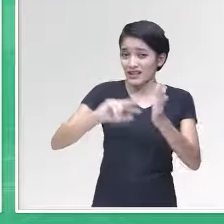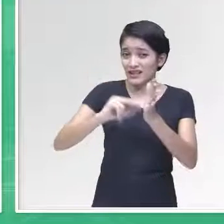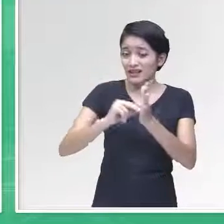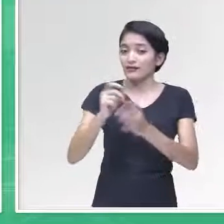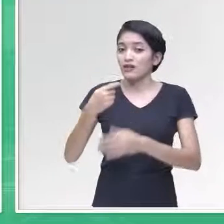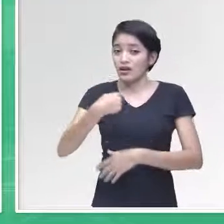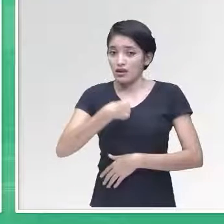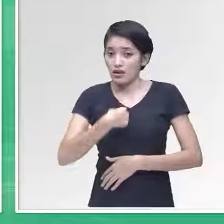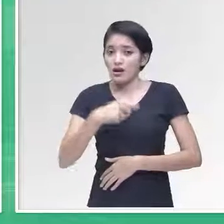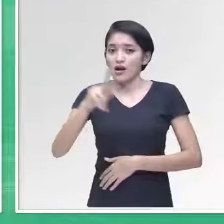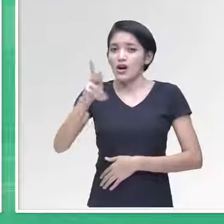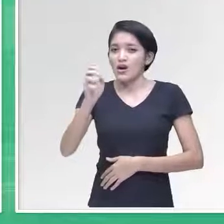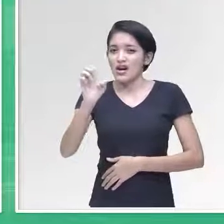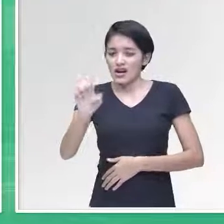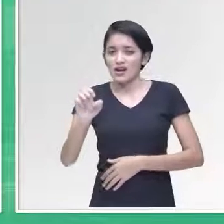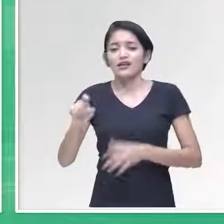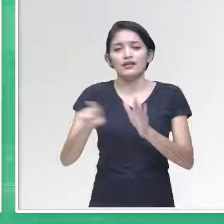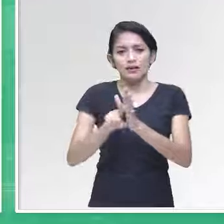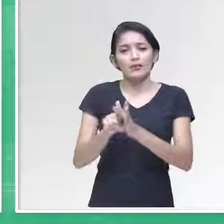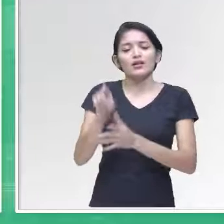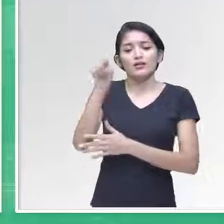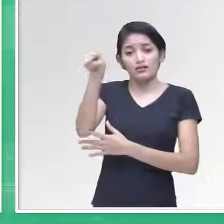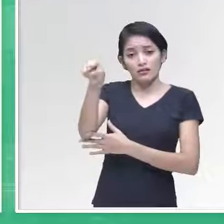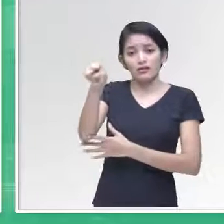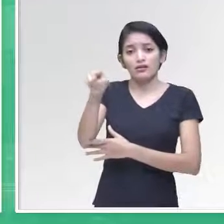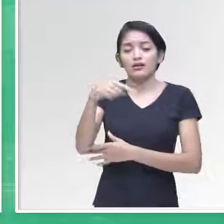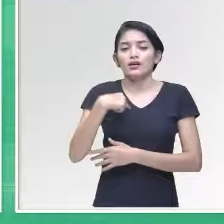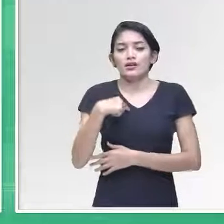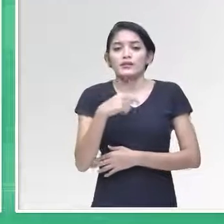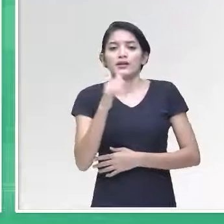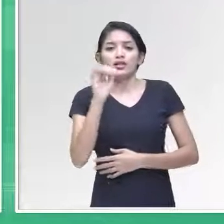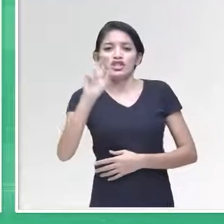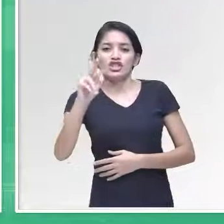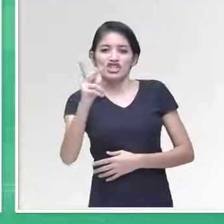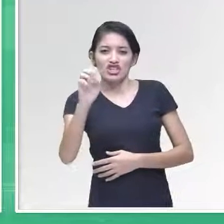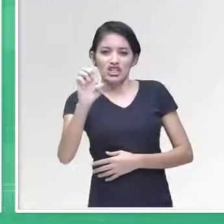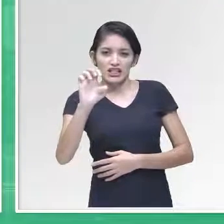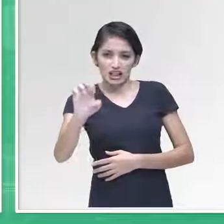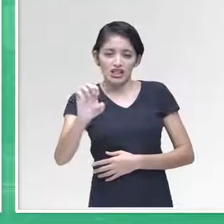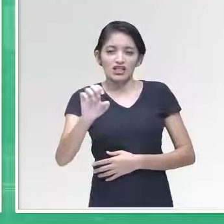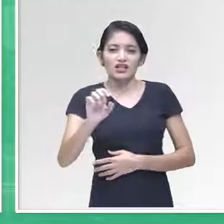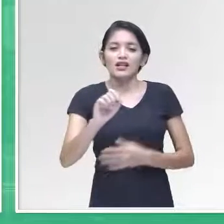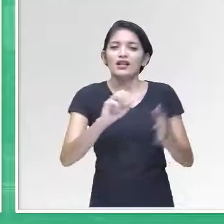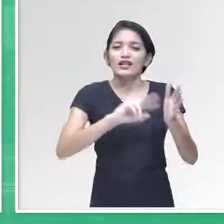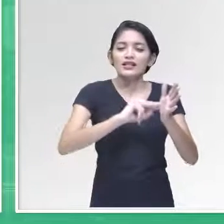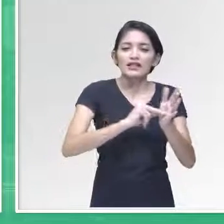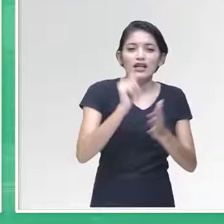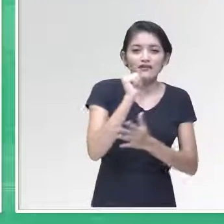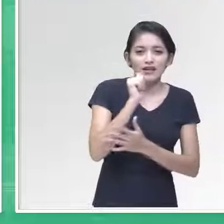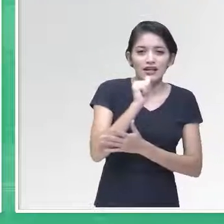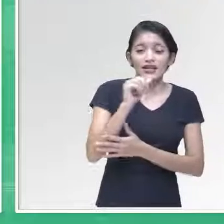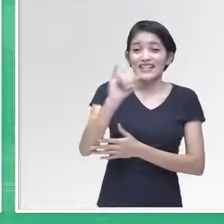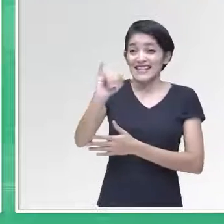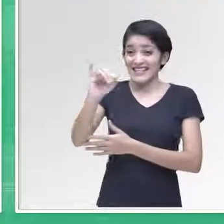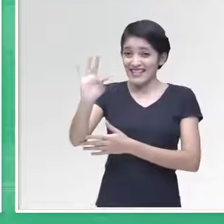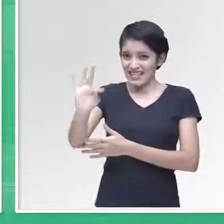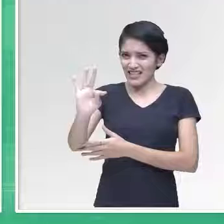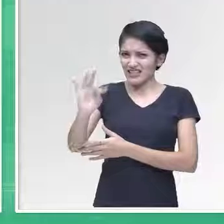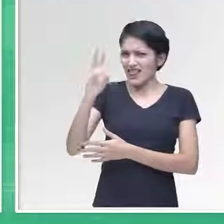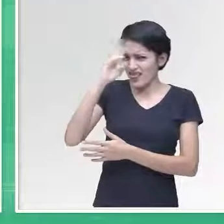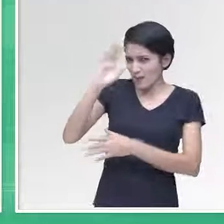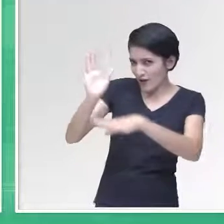é singular também. O she, que quer dizer ela, é singular também. O it, lembra do filme It, a